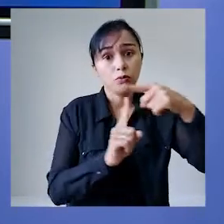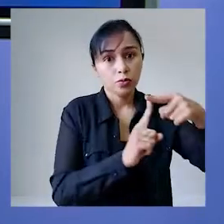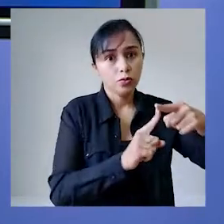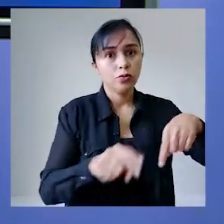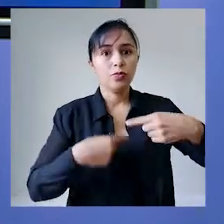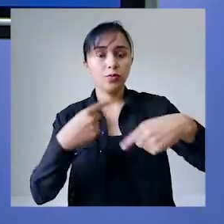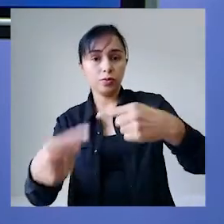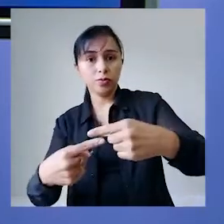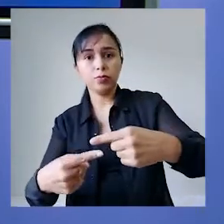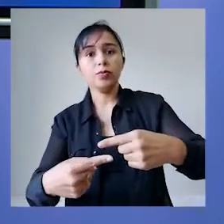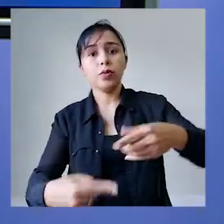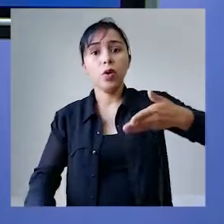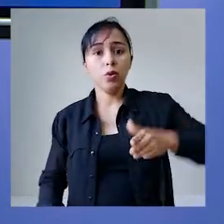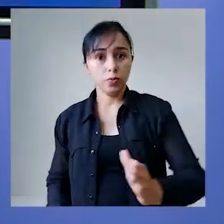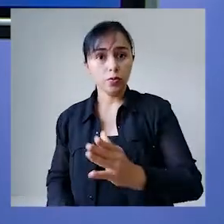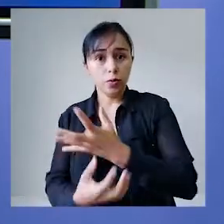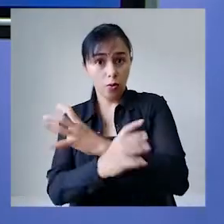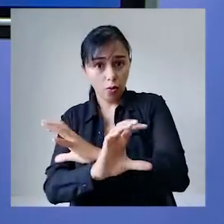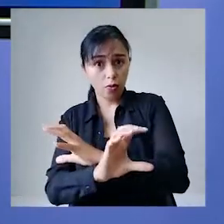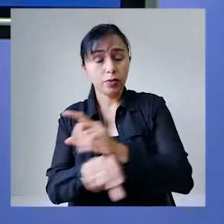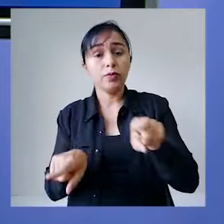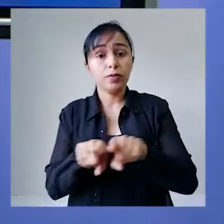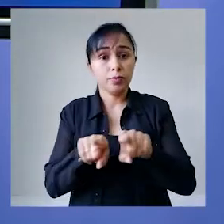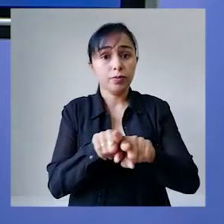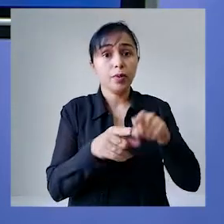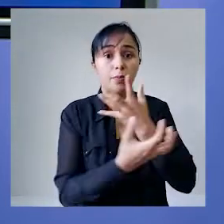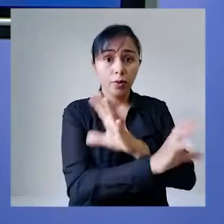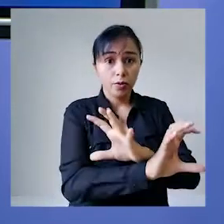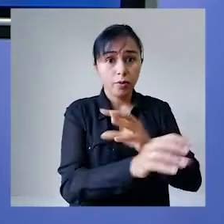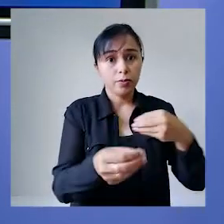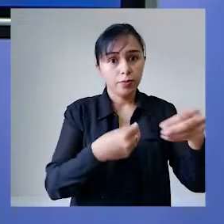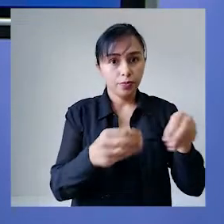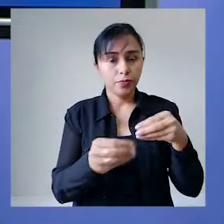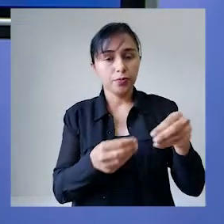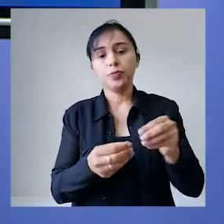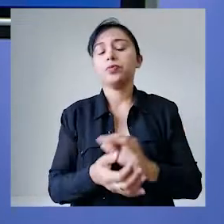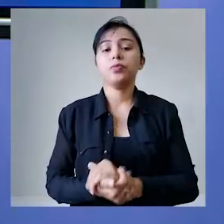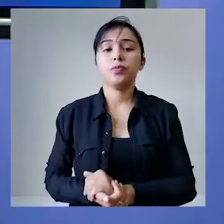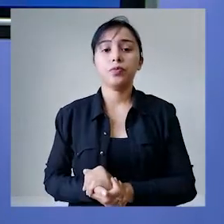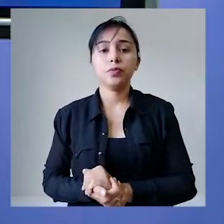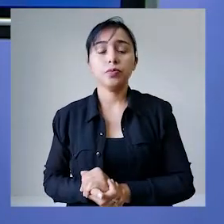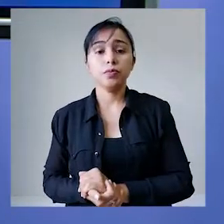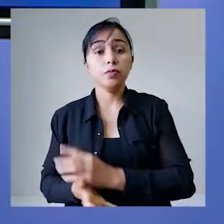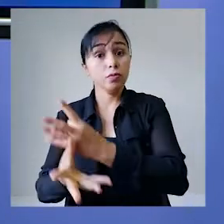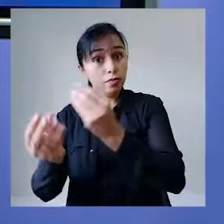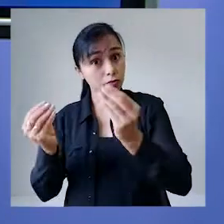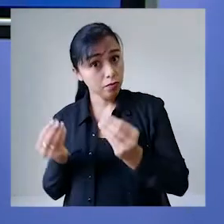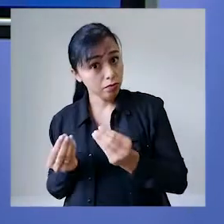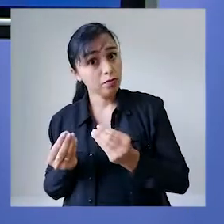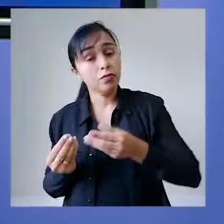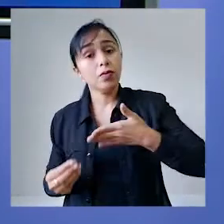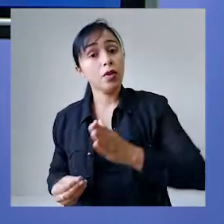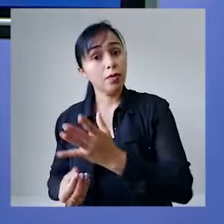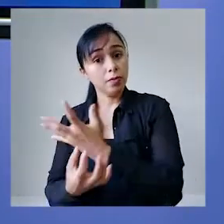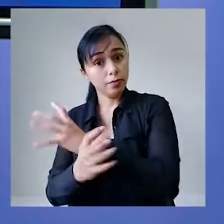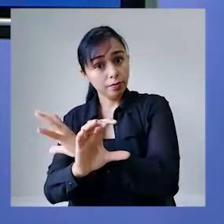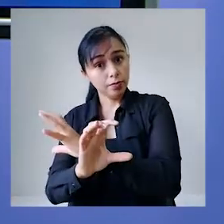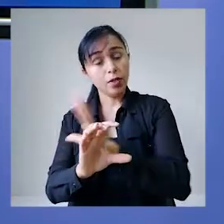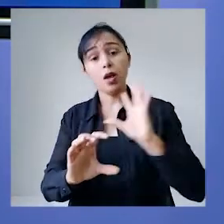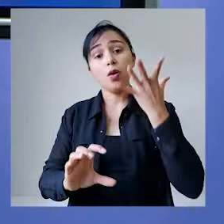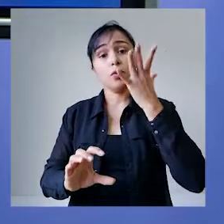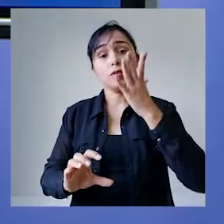nos peixes ósseos e cartilaginosos. Muitas espécies de peixes ósseos apresentam o que a gente chama de desenvolvimento